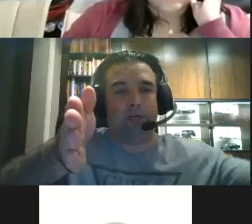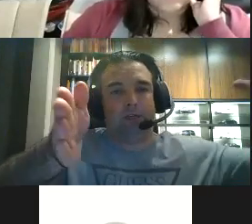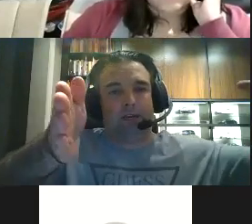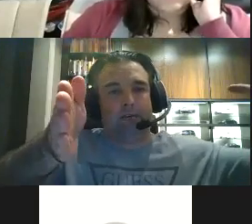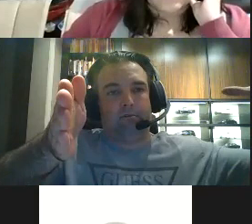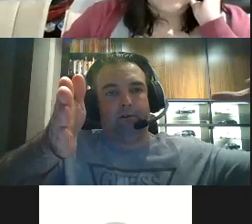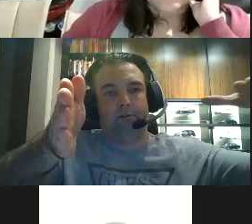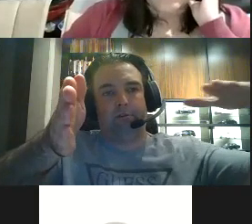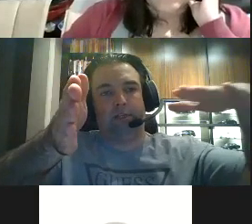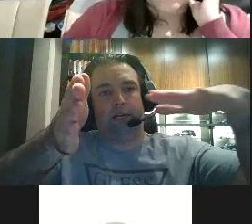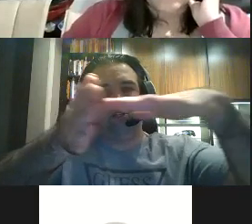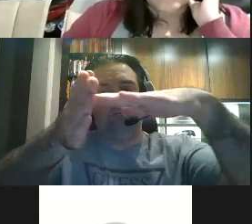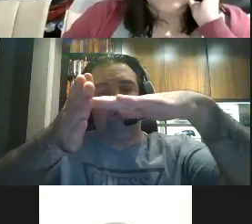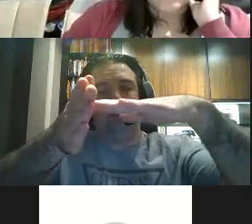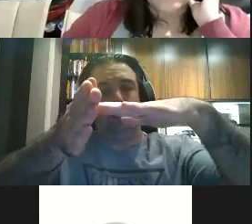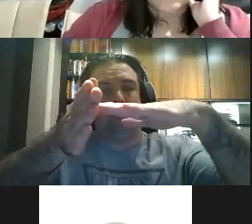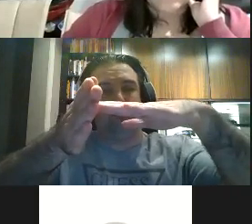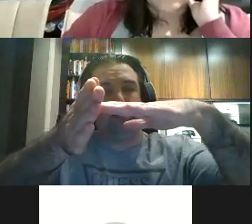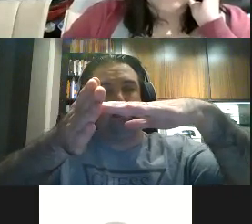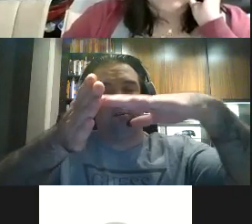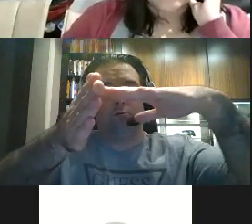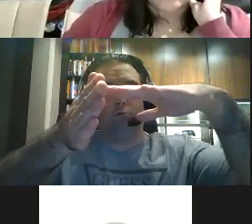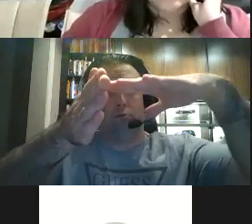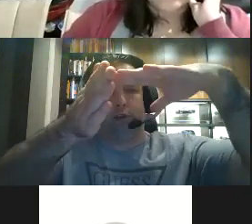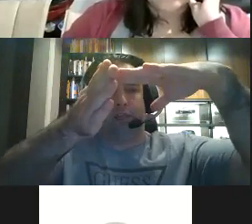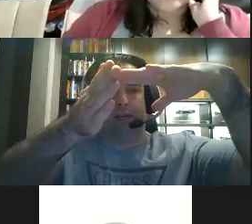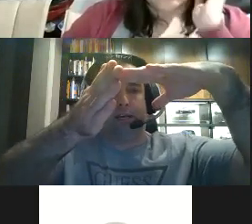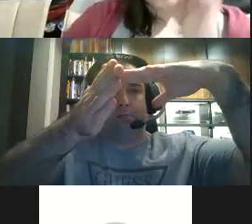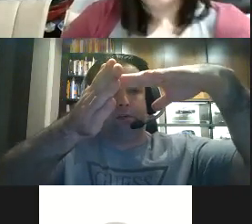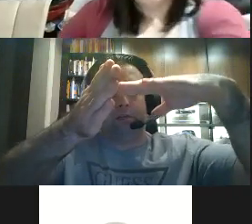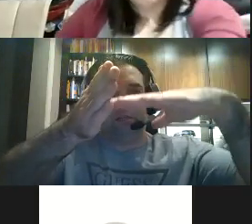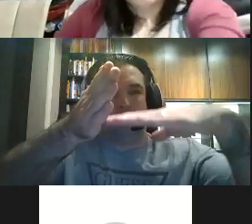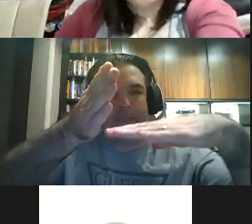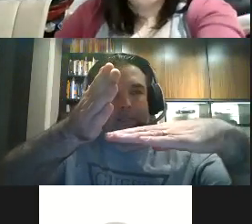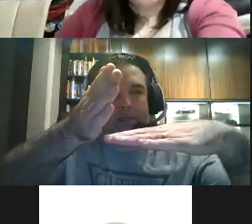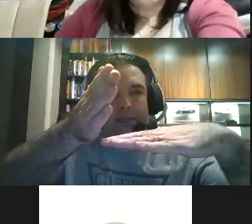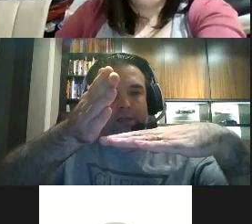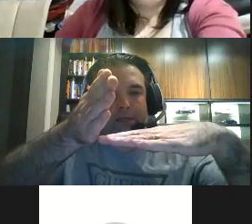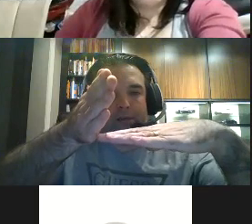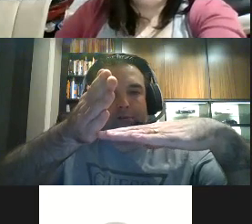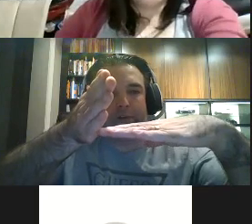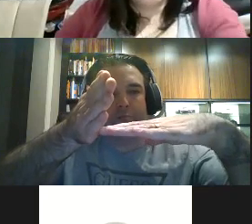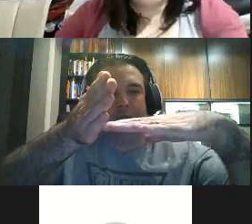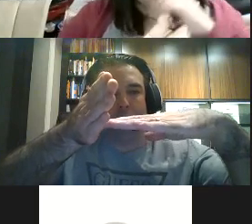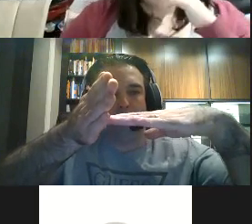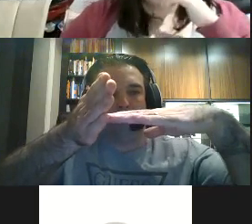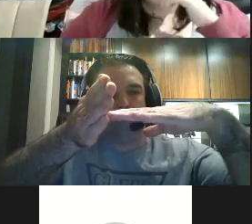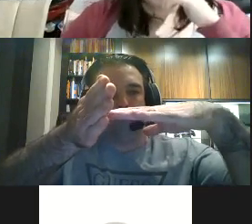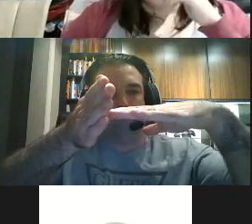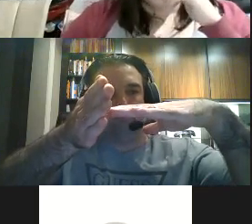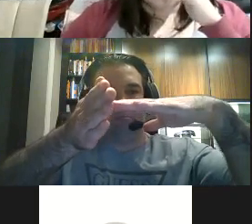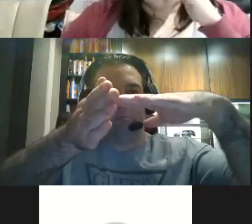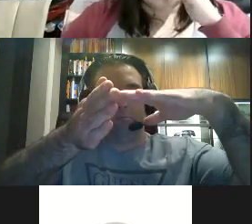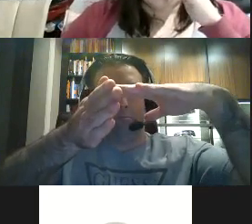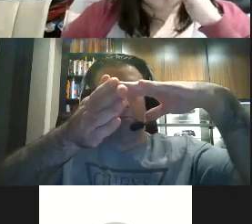a água vem numa velocidade, diminui, o que acontece com o que tem na água? Decanta. E isso vai subindo.